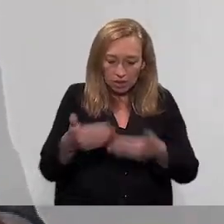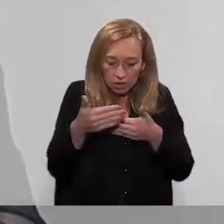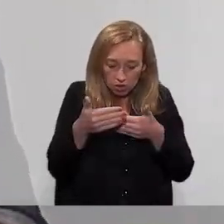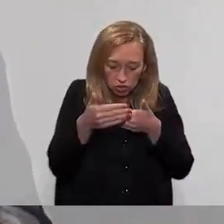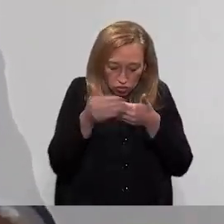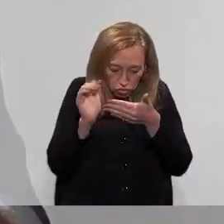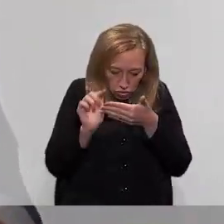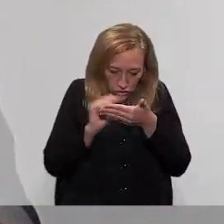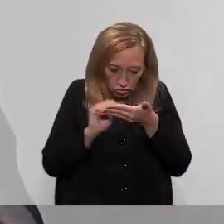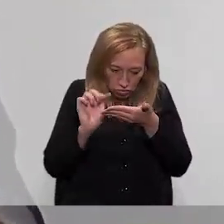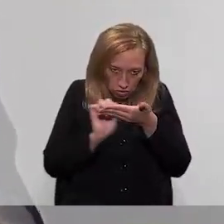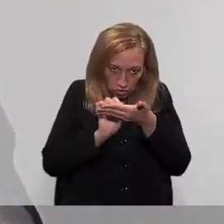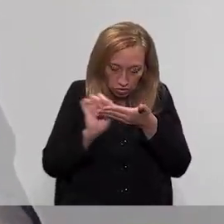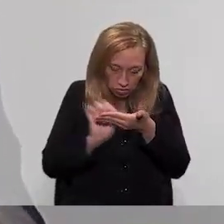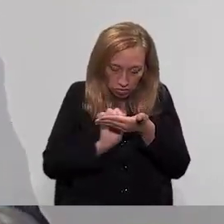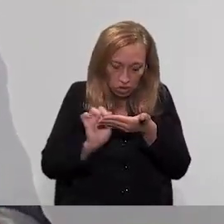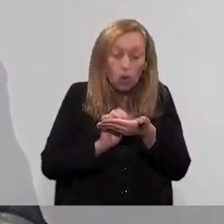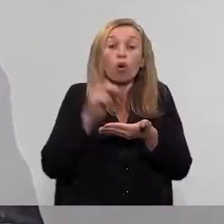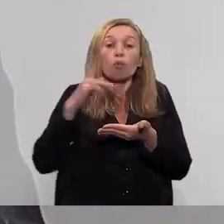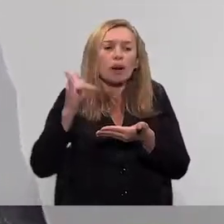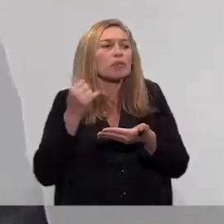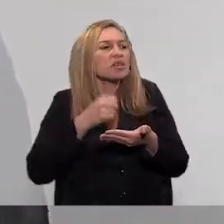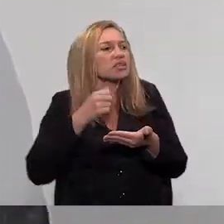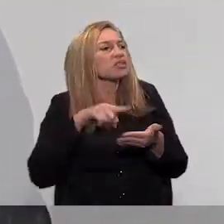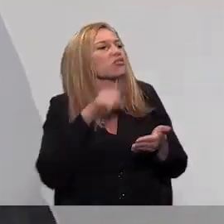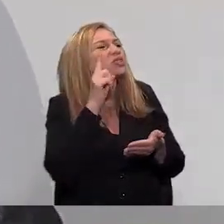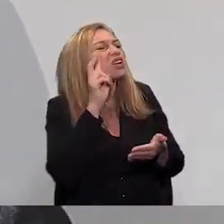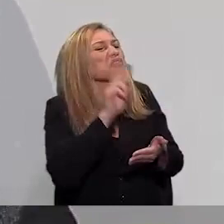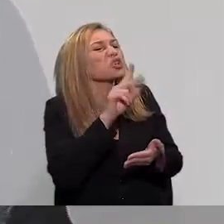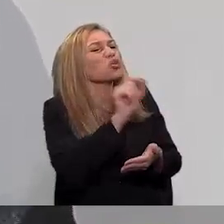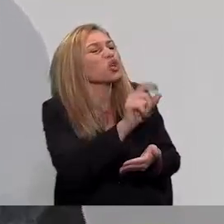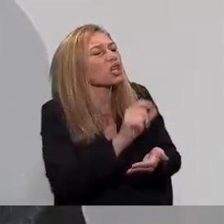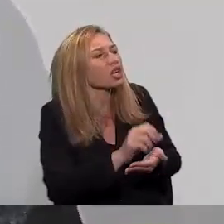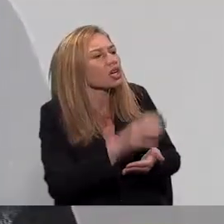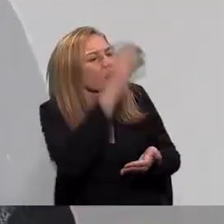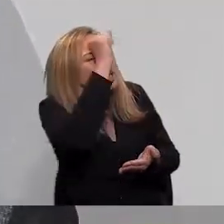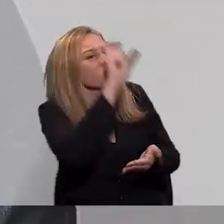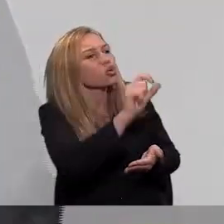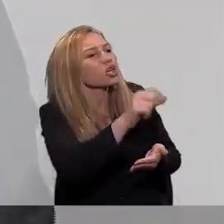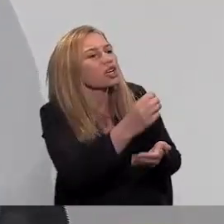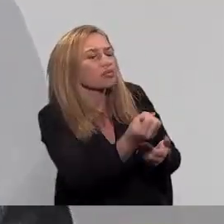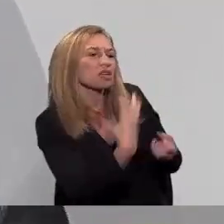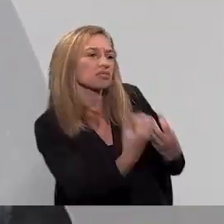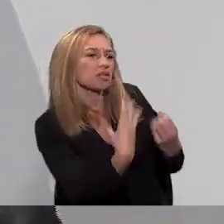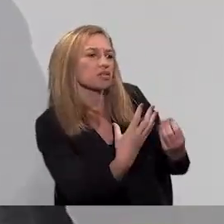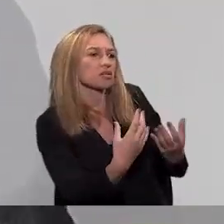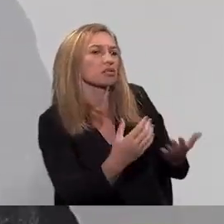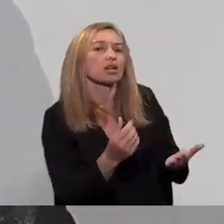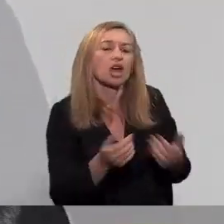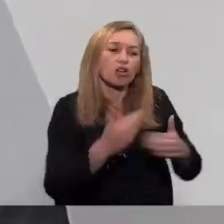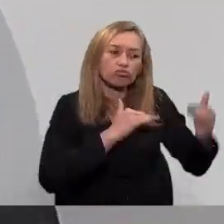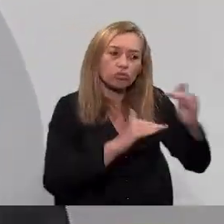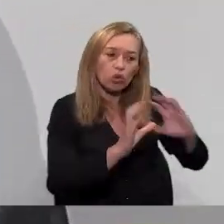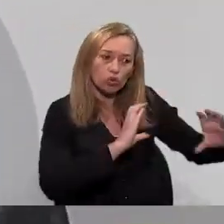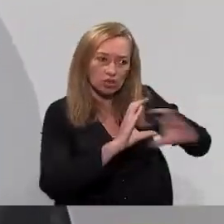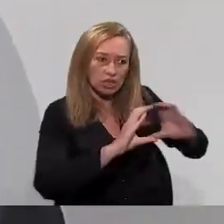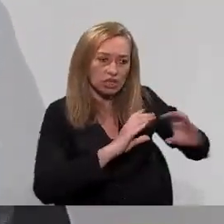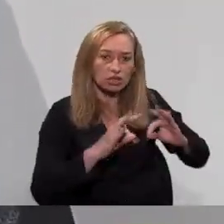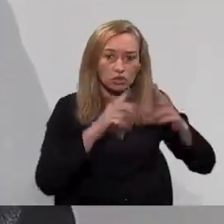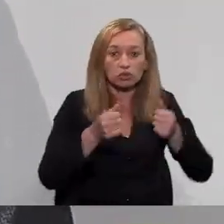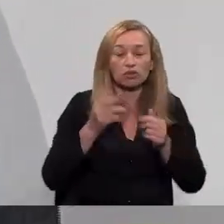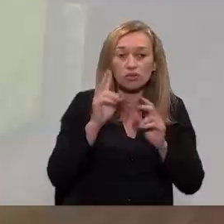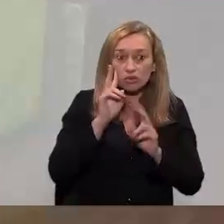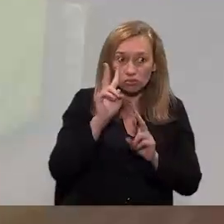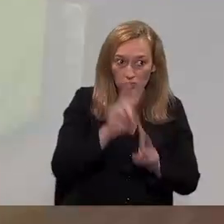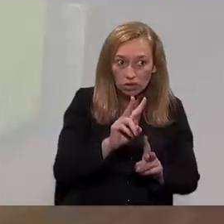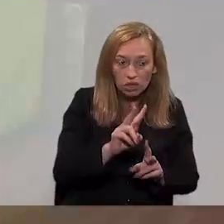perto da parede, achando que só você está navegando. O pai precisa perguntar, está aprendendo o quê? Ensina para mim, vamos aprender juntos. É o diálogo sobre